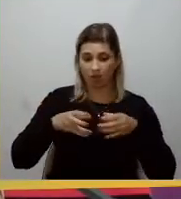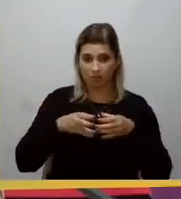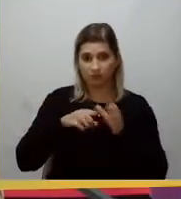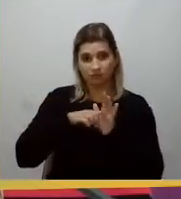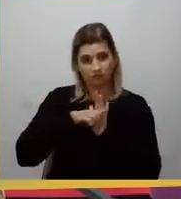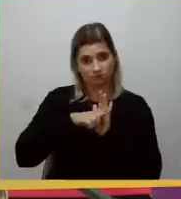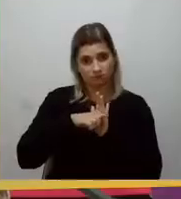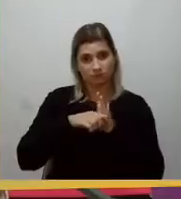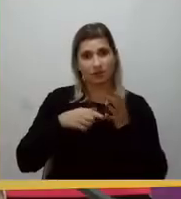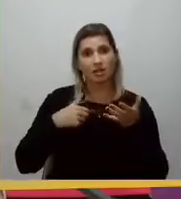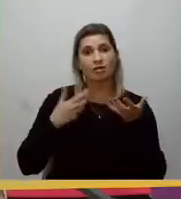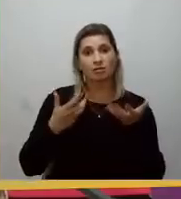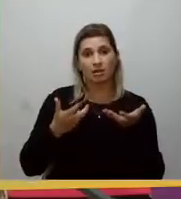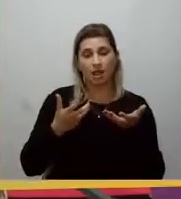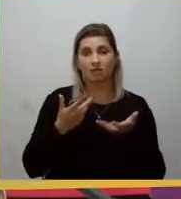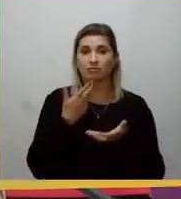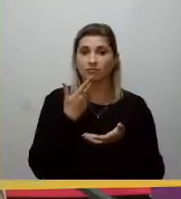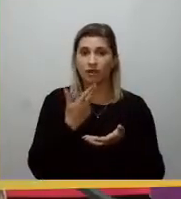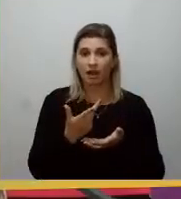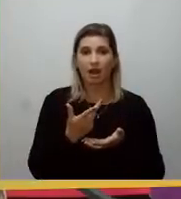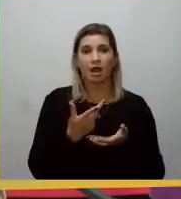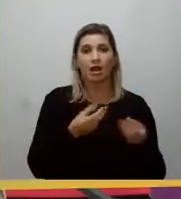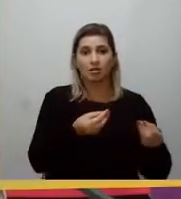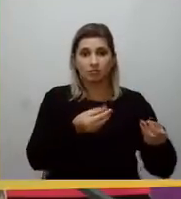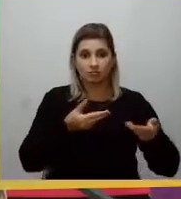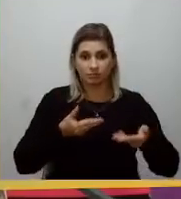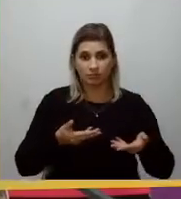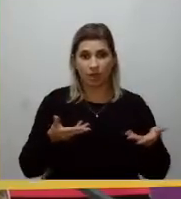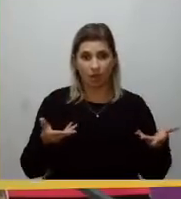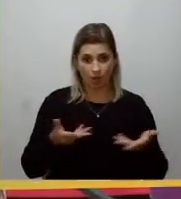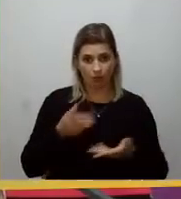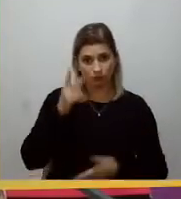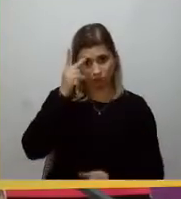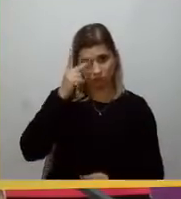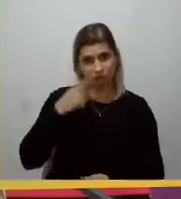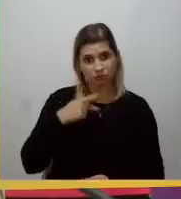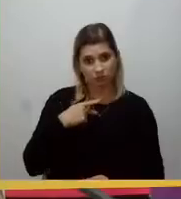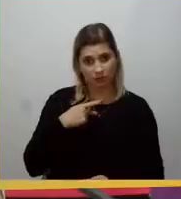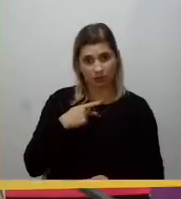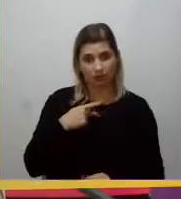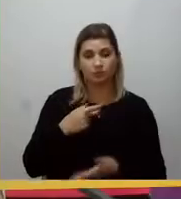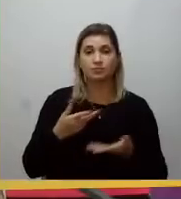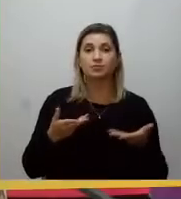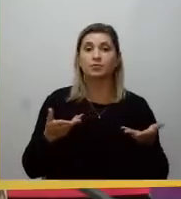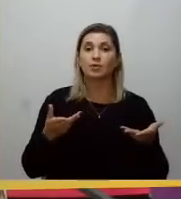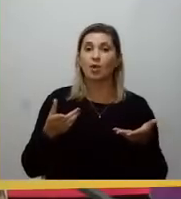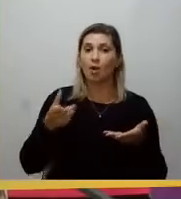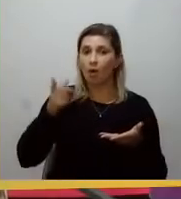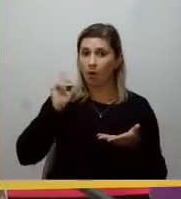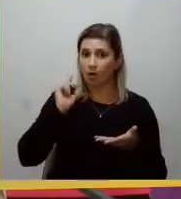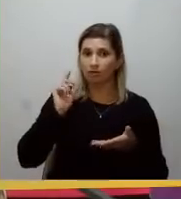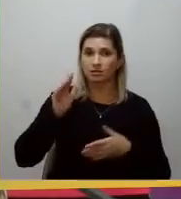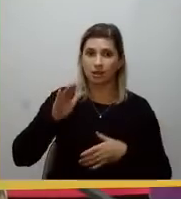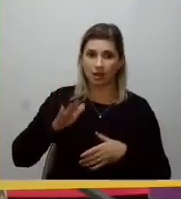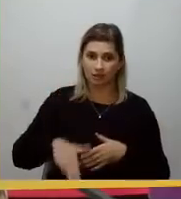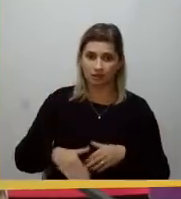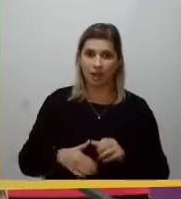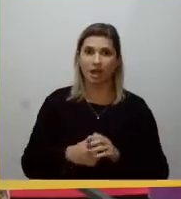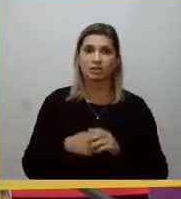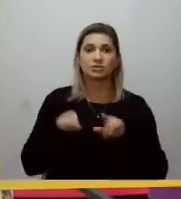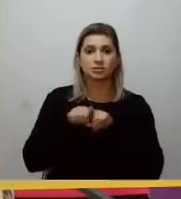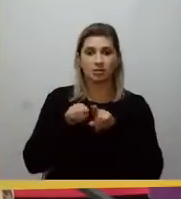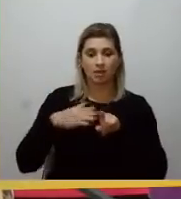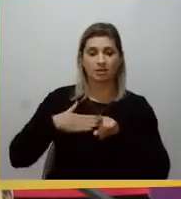de publicamente exteriorizar o que eu recebi hoje, pessoalmente, na tarde de ontem também, e nas minhas redes